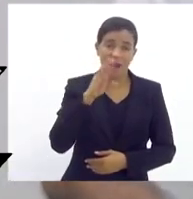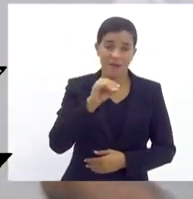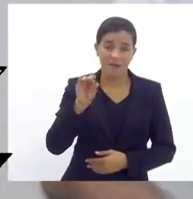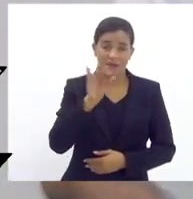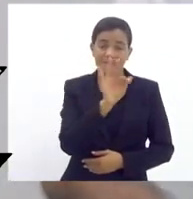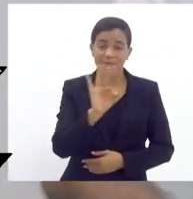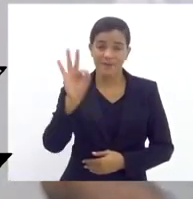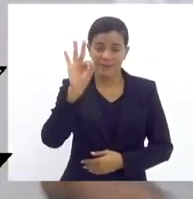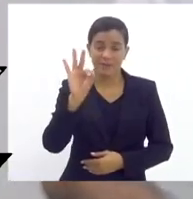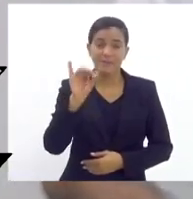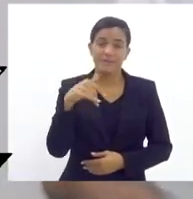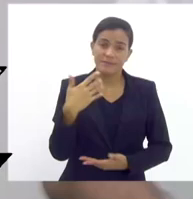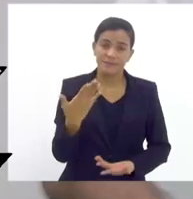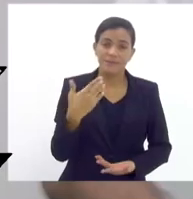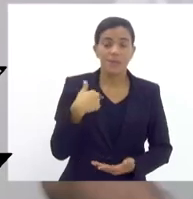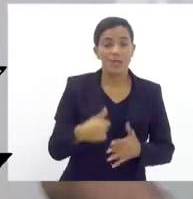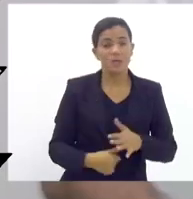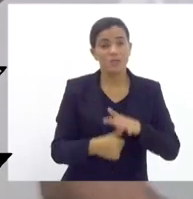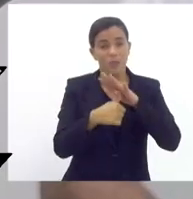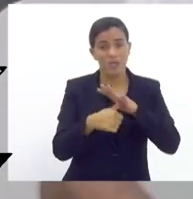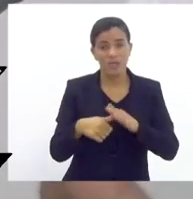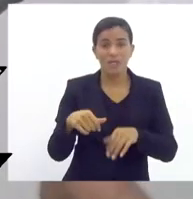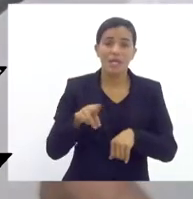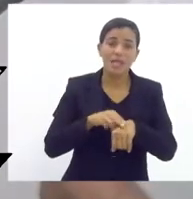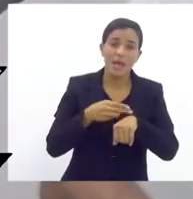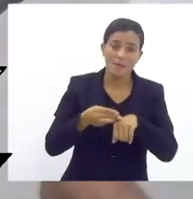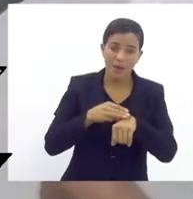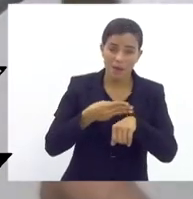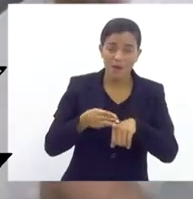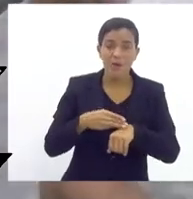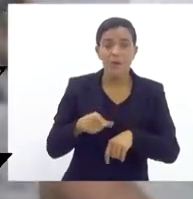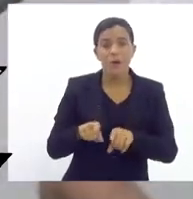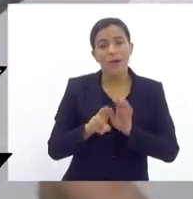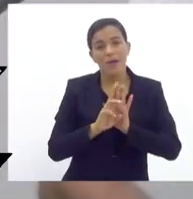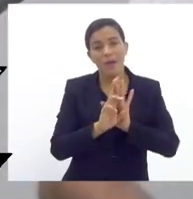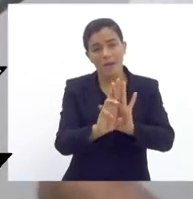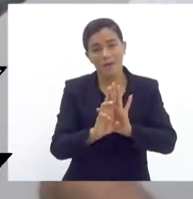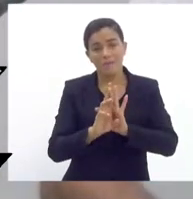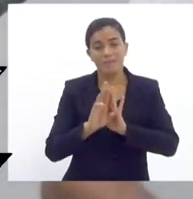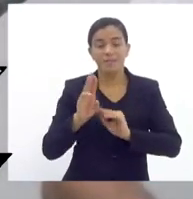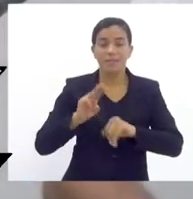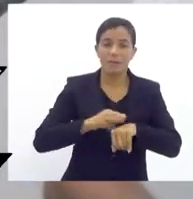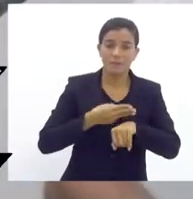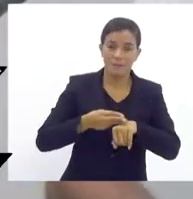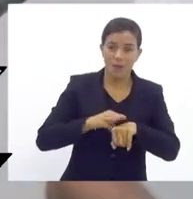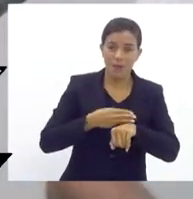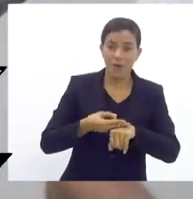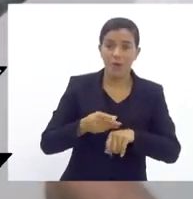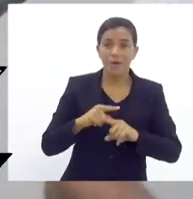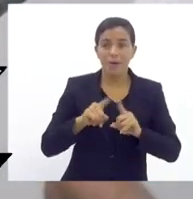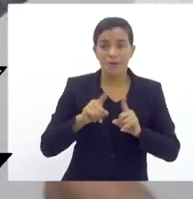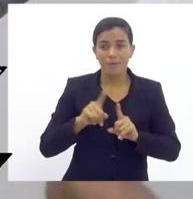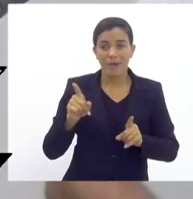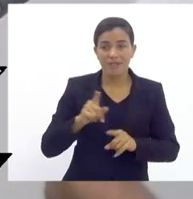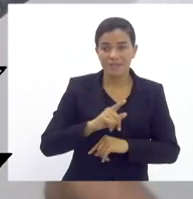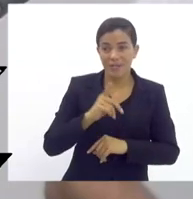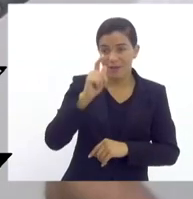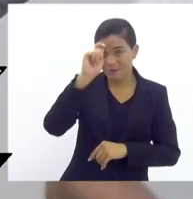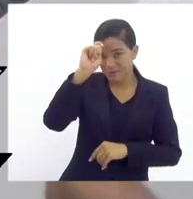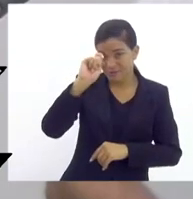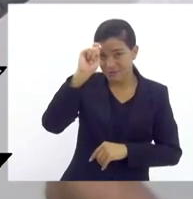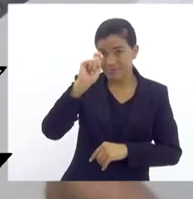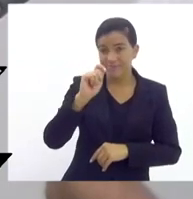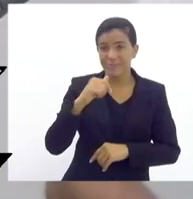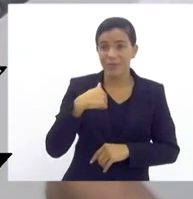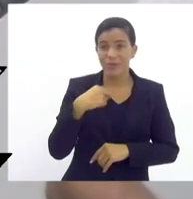Bob eu sou líder da Marrom Hoje eu tô aqui para representar marrom mas o chapéu que eu mais gosto de usar